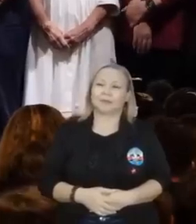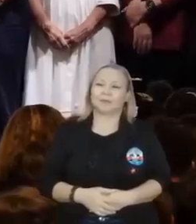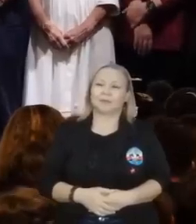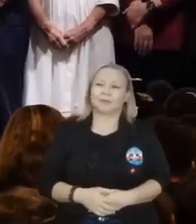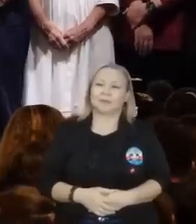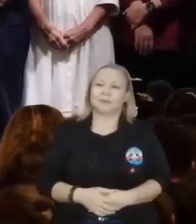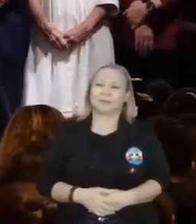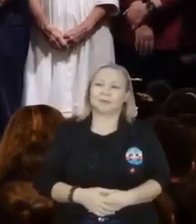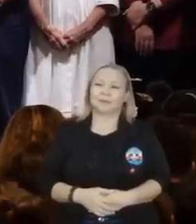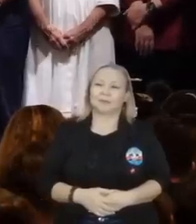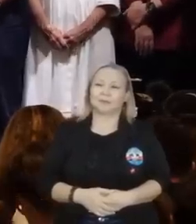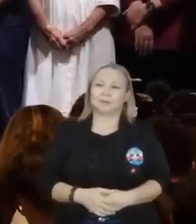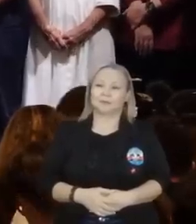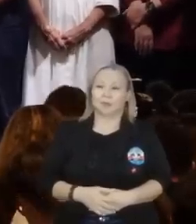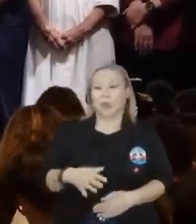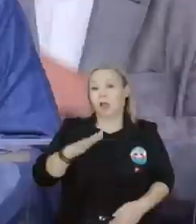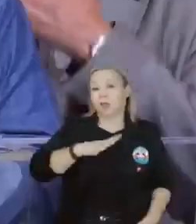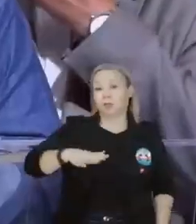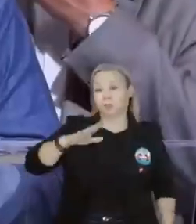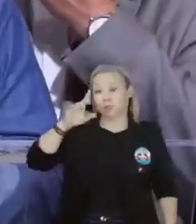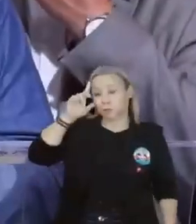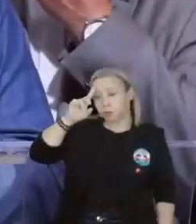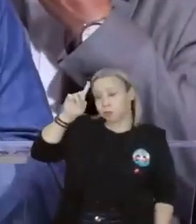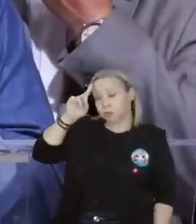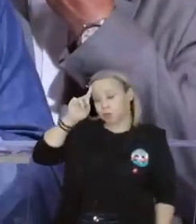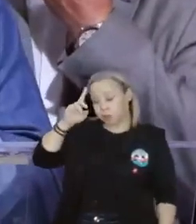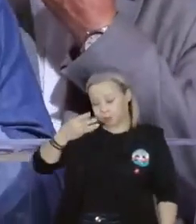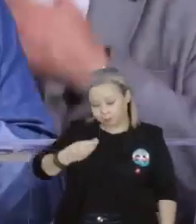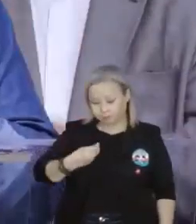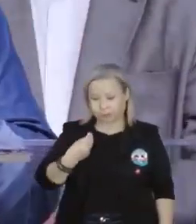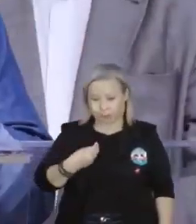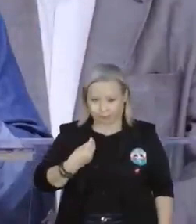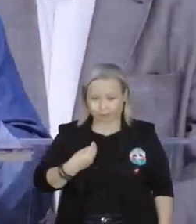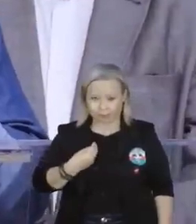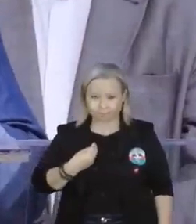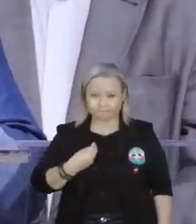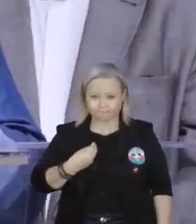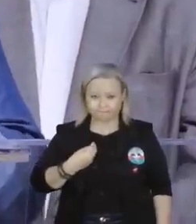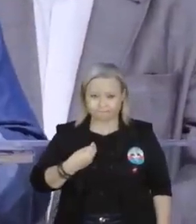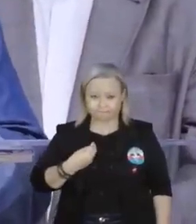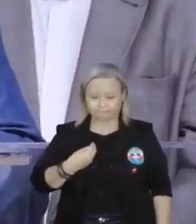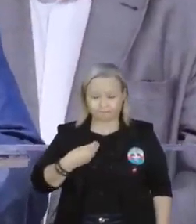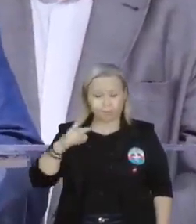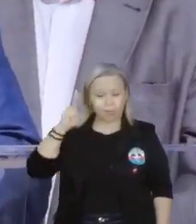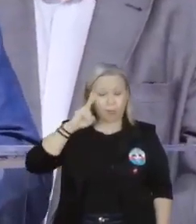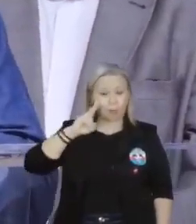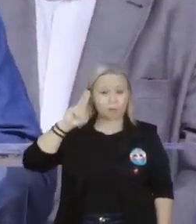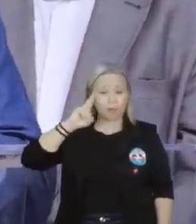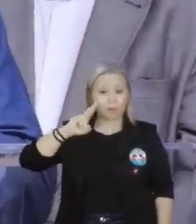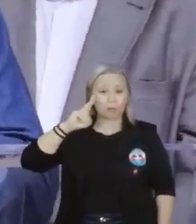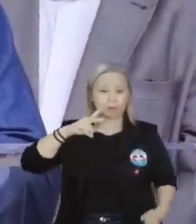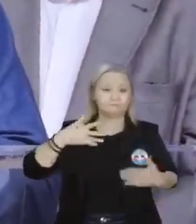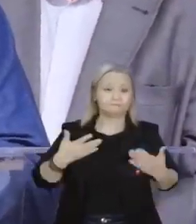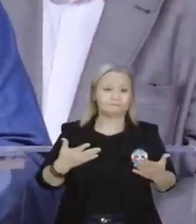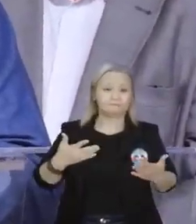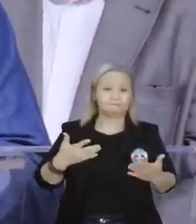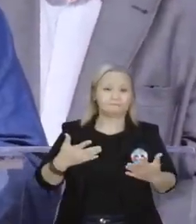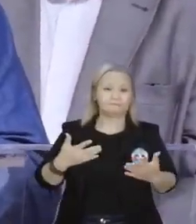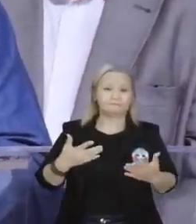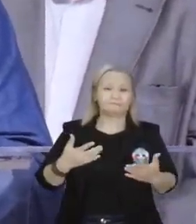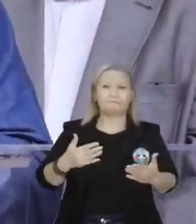Todos os dias da minha vida, eu me lembro do maior ensinamento de Jesus